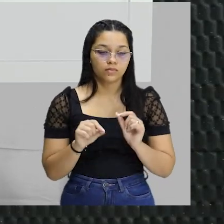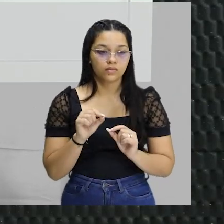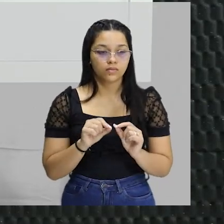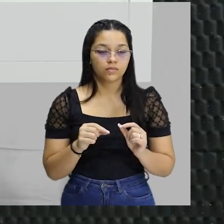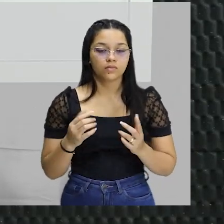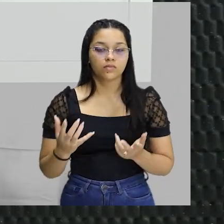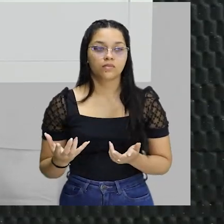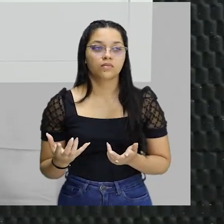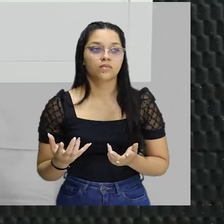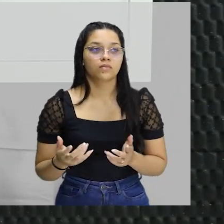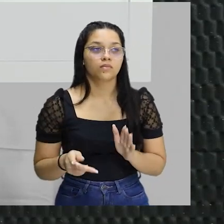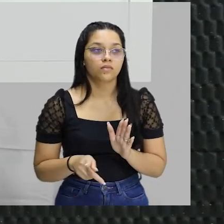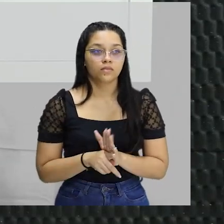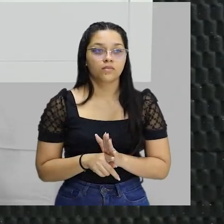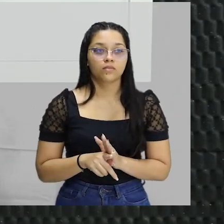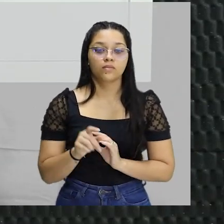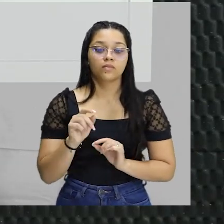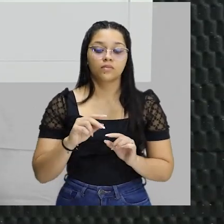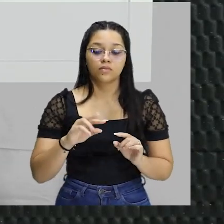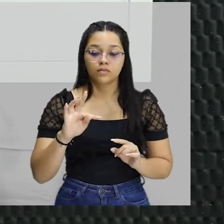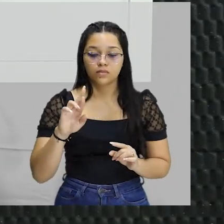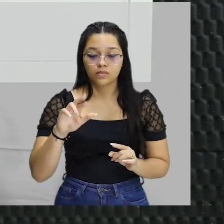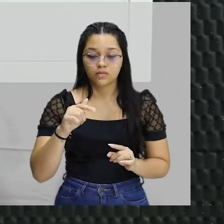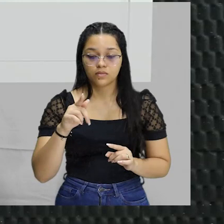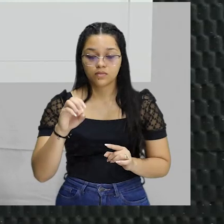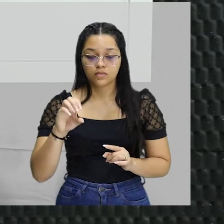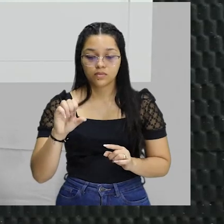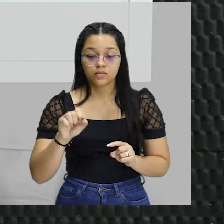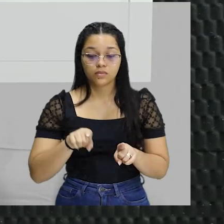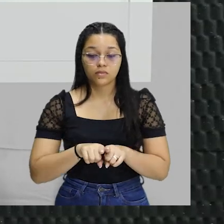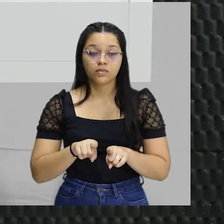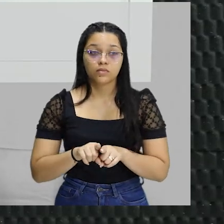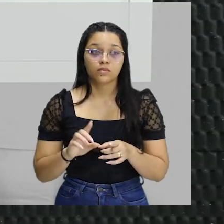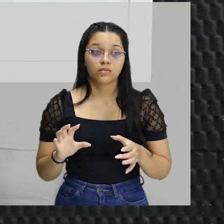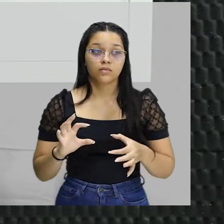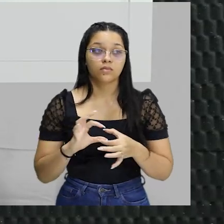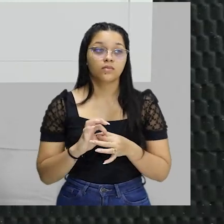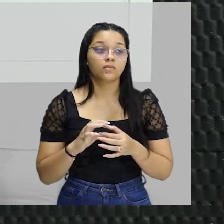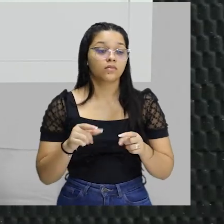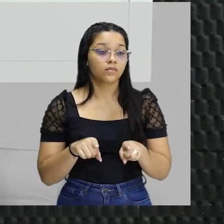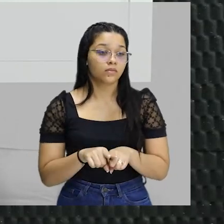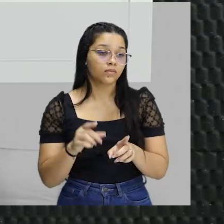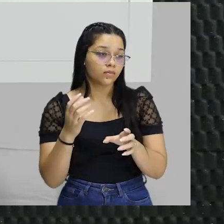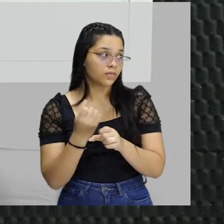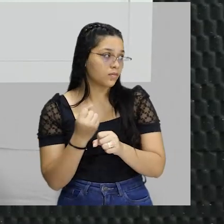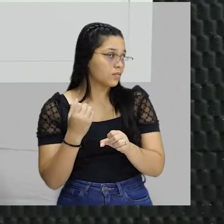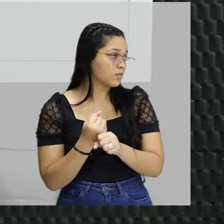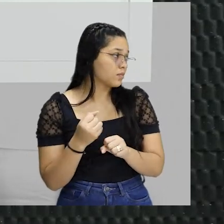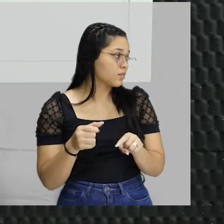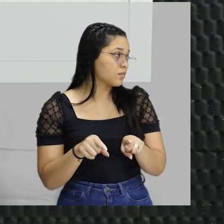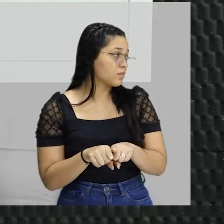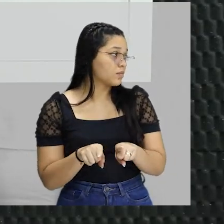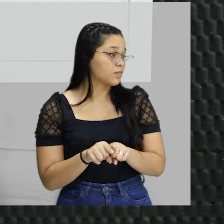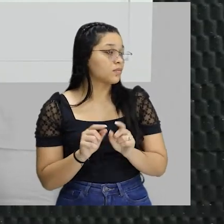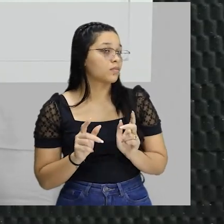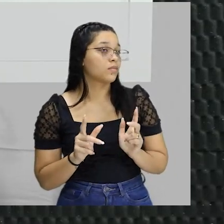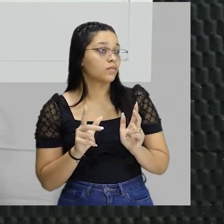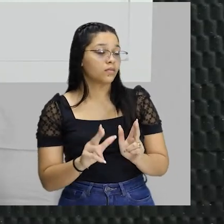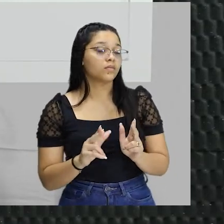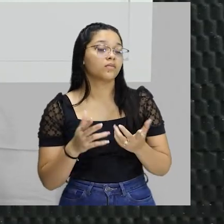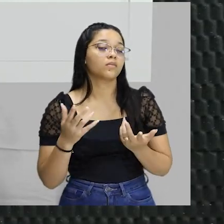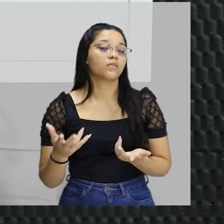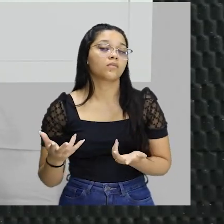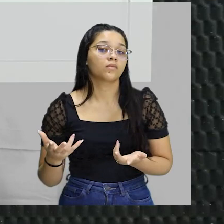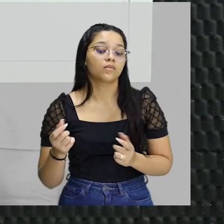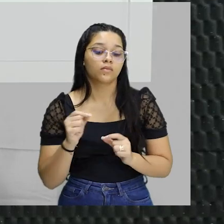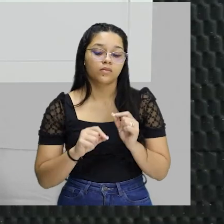composição das trações e vou ter que fazer uma composição, não é? E a soma dessas trações, composição dessas trações, eu vou ter